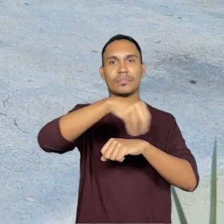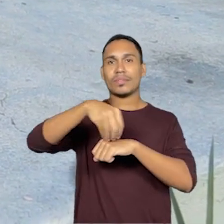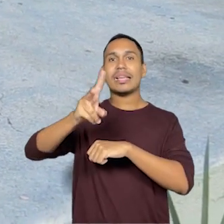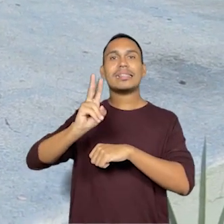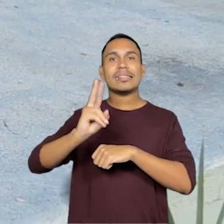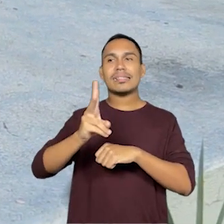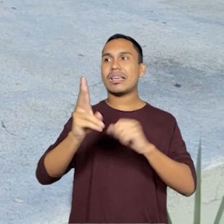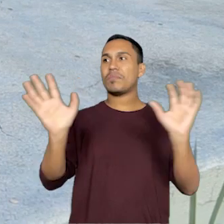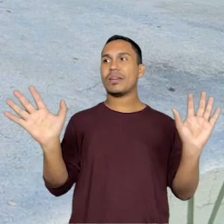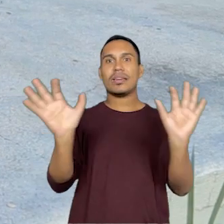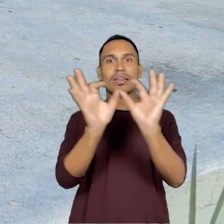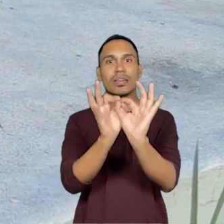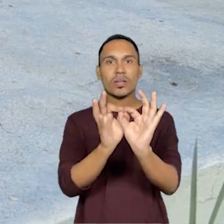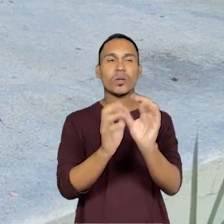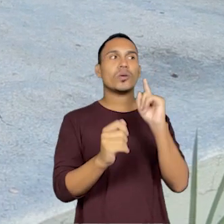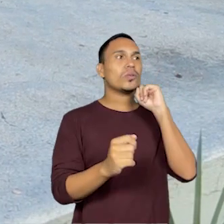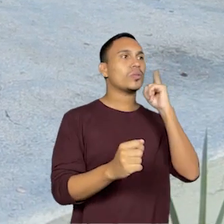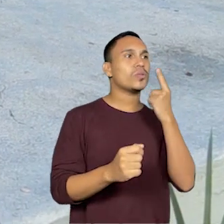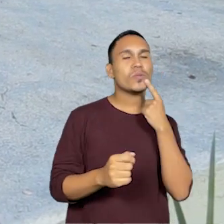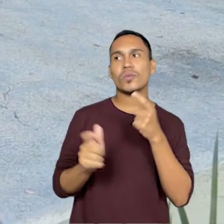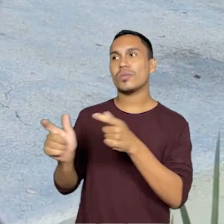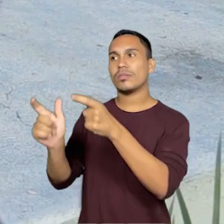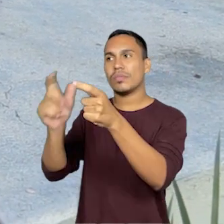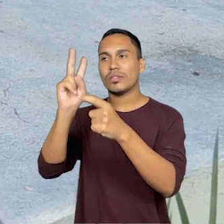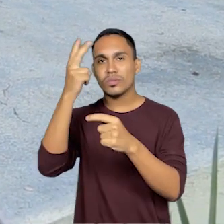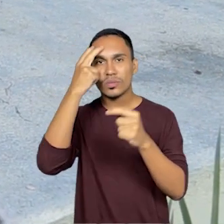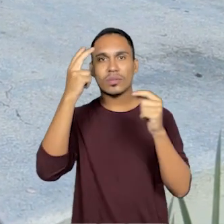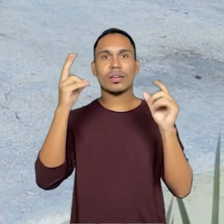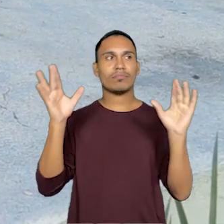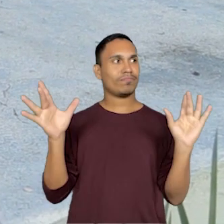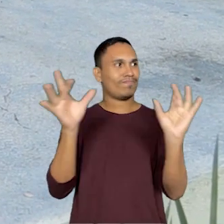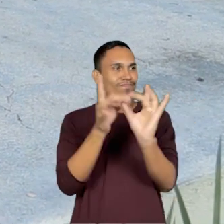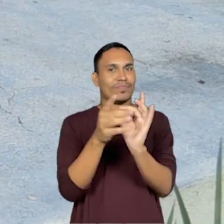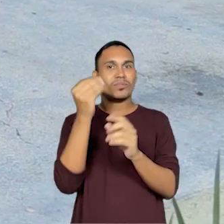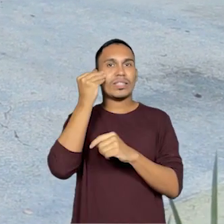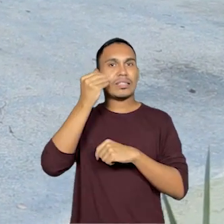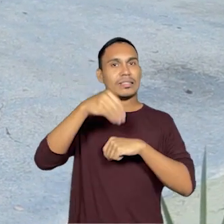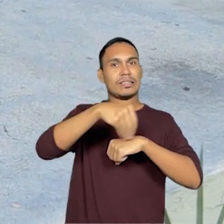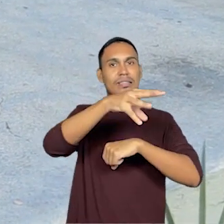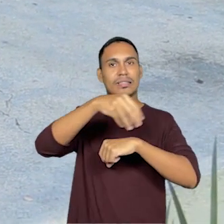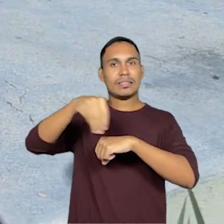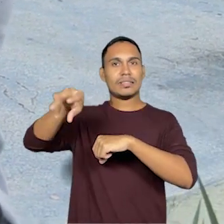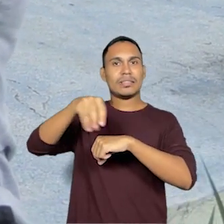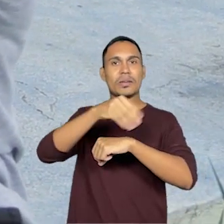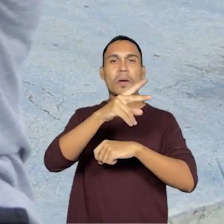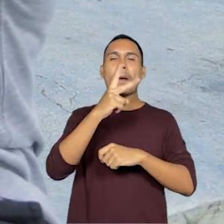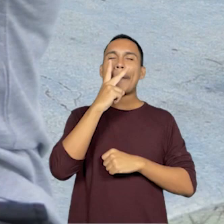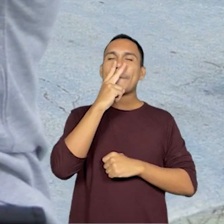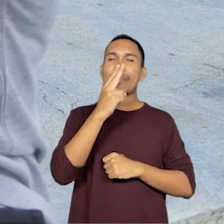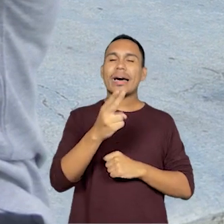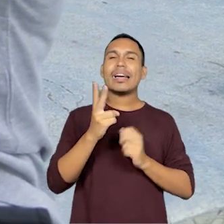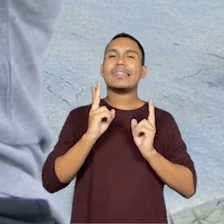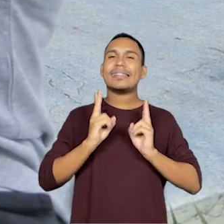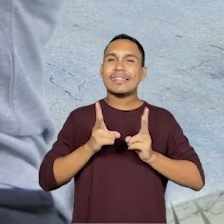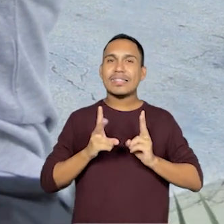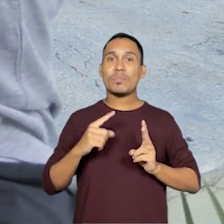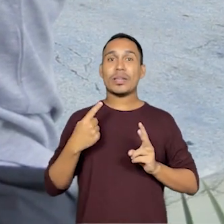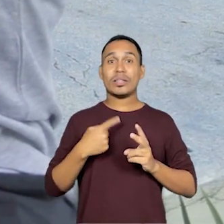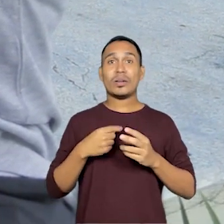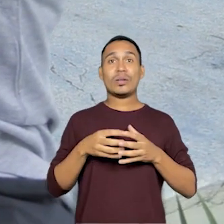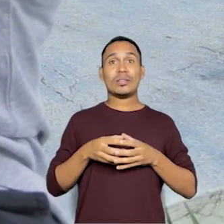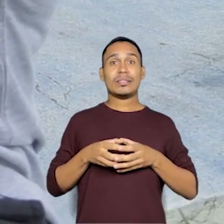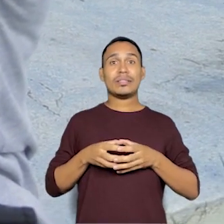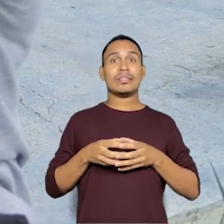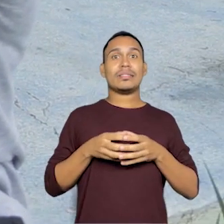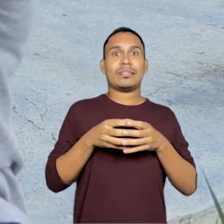da ponte para poder a galera poder passar, para poder a galera vir para os nossos espetáculos. E aí a gente cai num lugar de pacote, né? A gente fica sempre dentro do